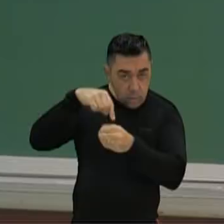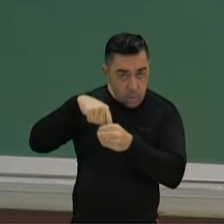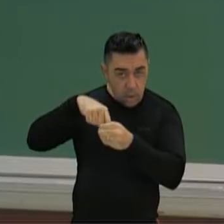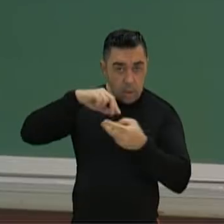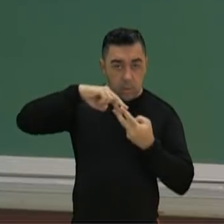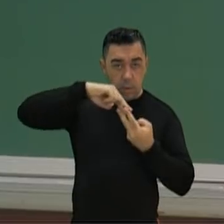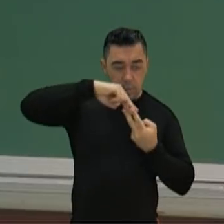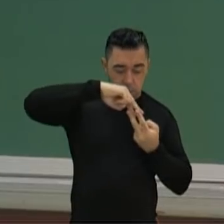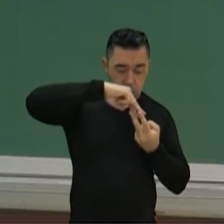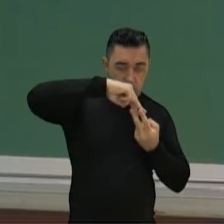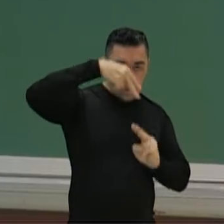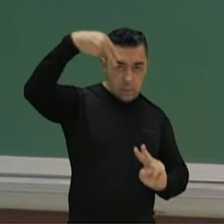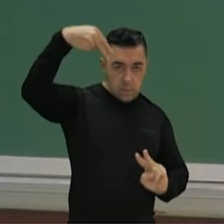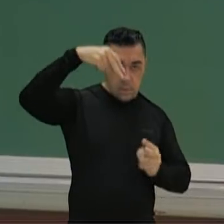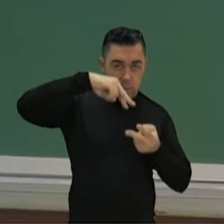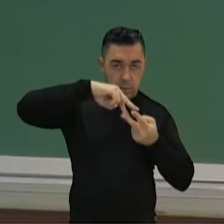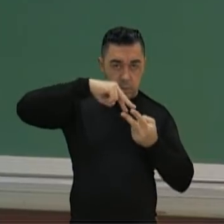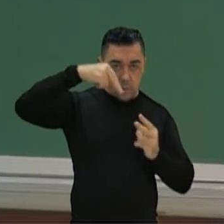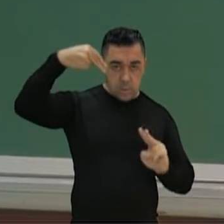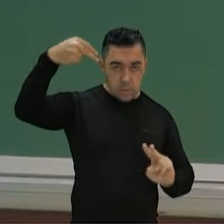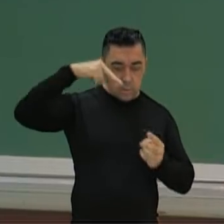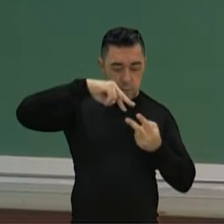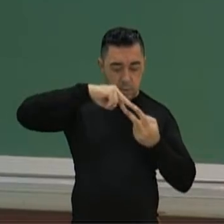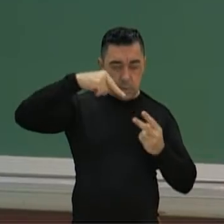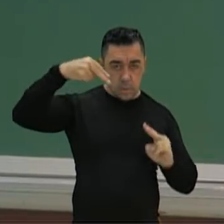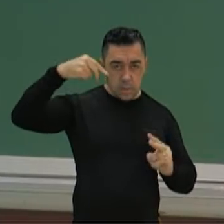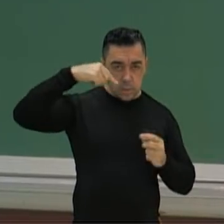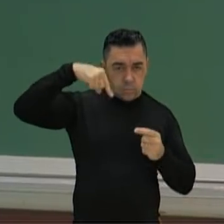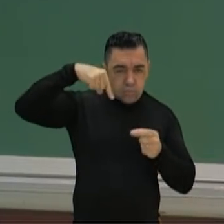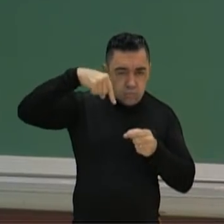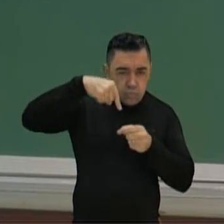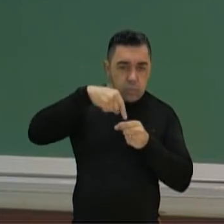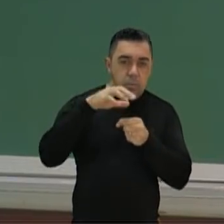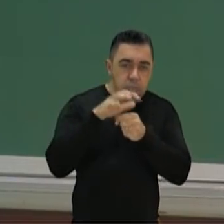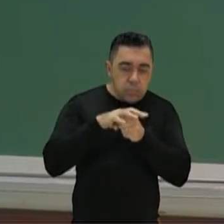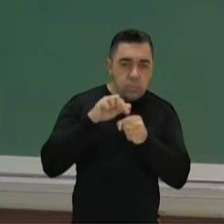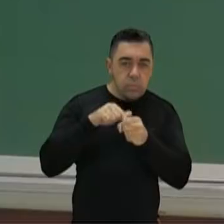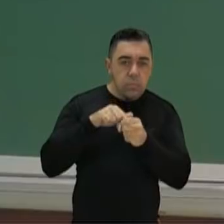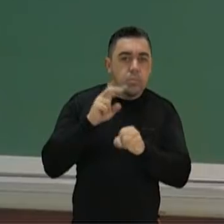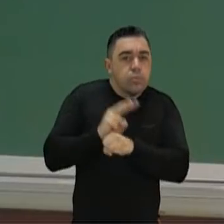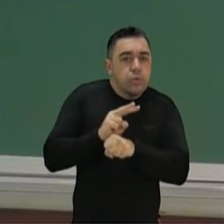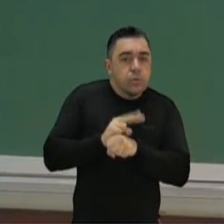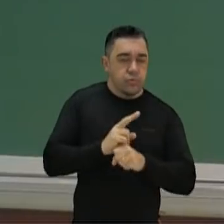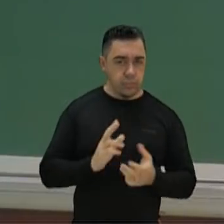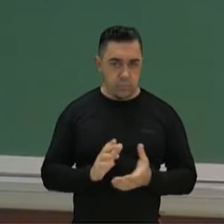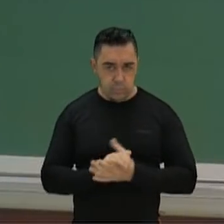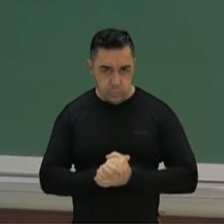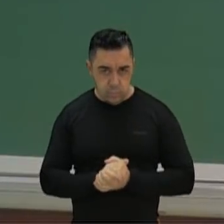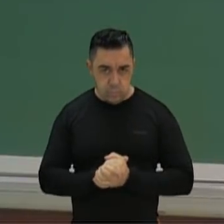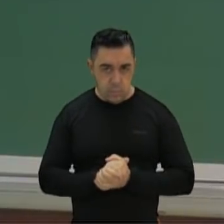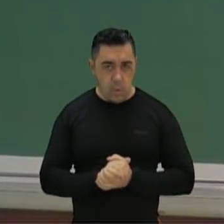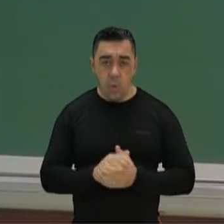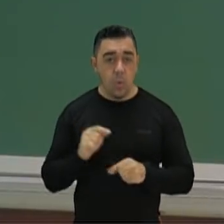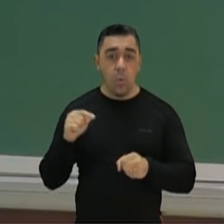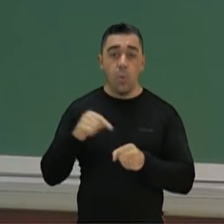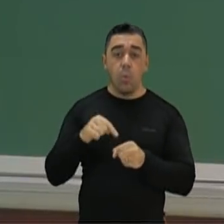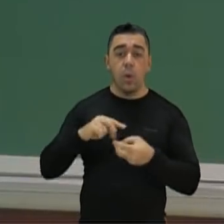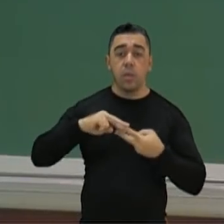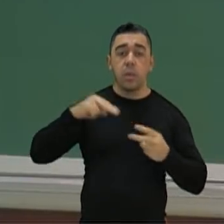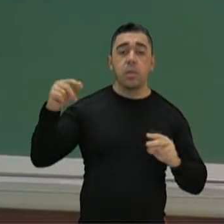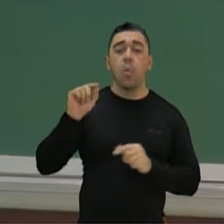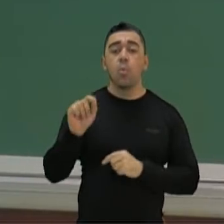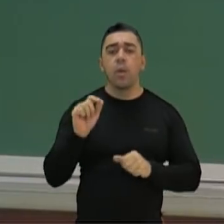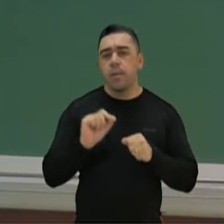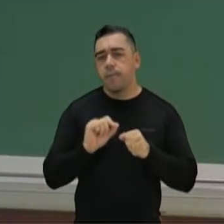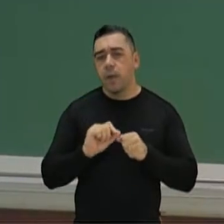fica lá dentro do núcleo, protegido. E o que ele faz? Ele contém todas